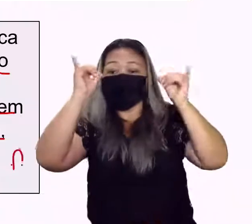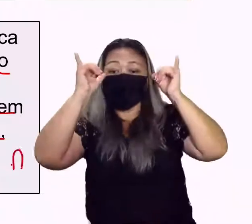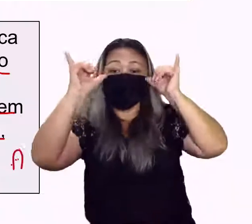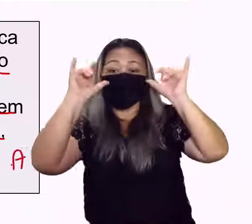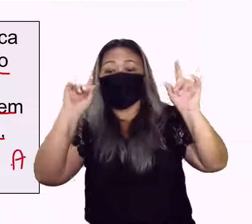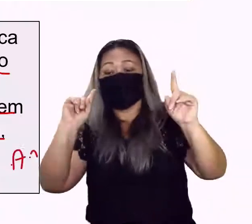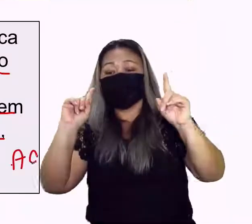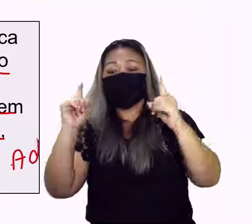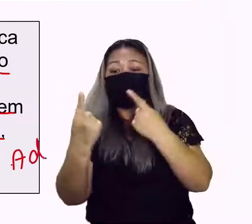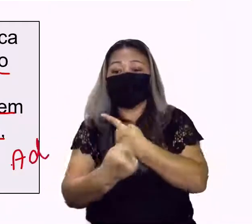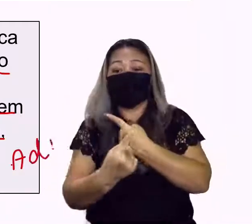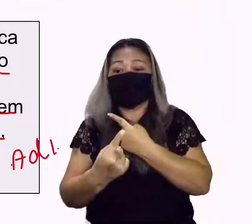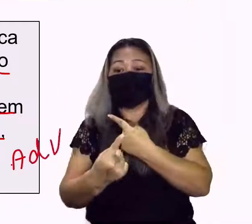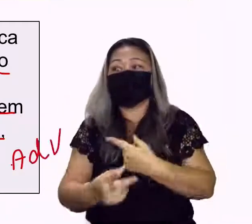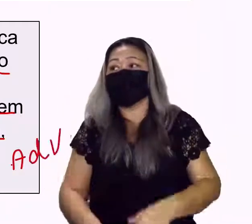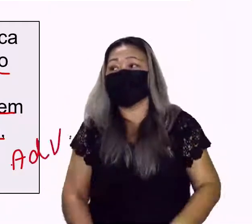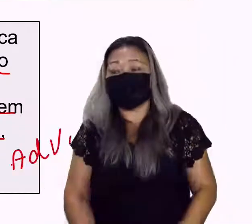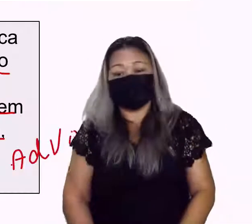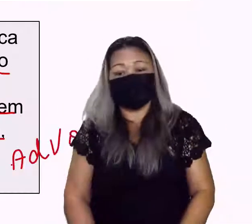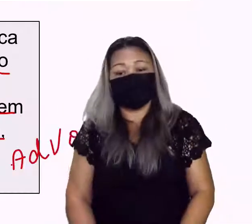advogado.